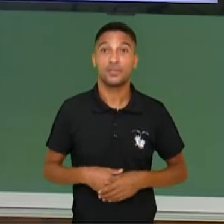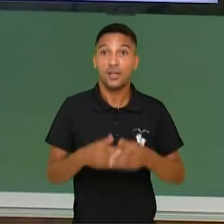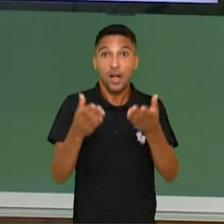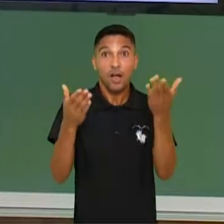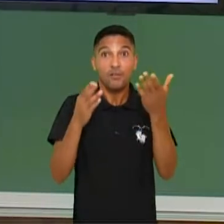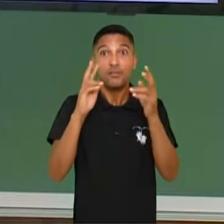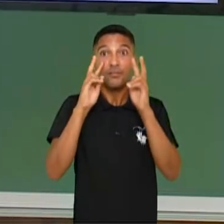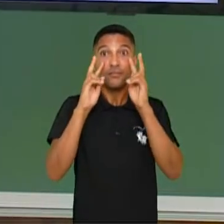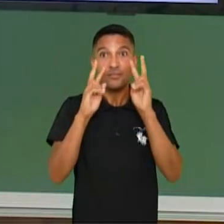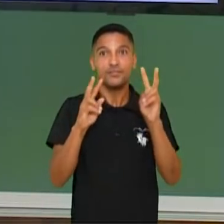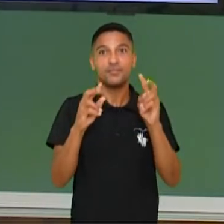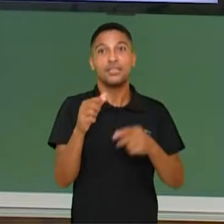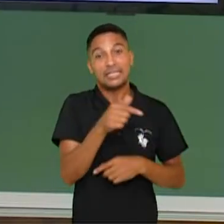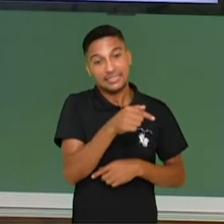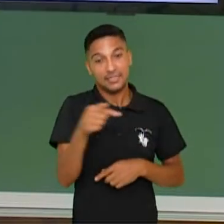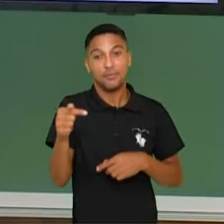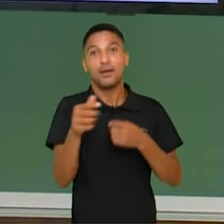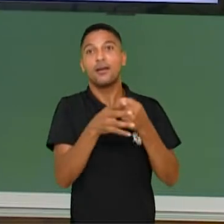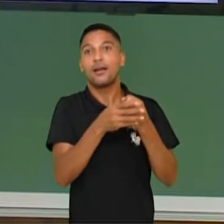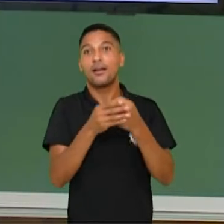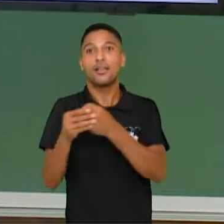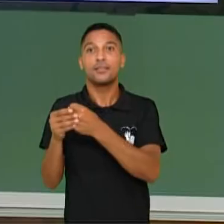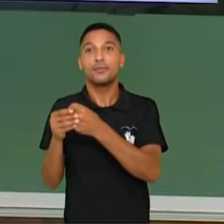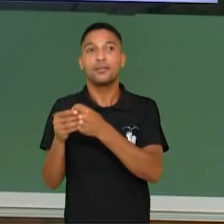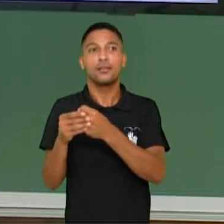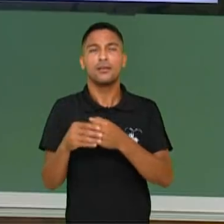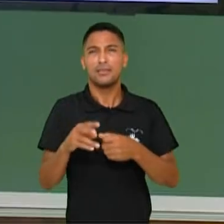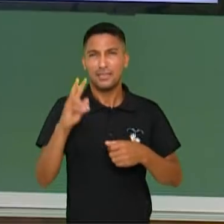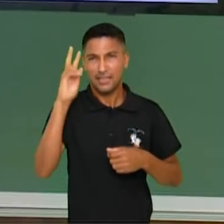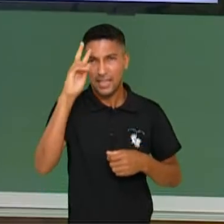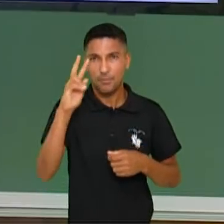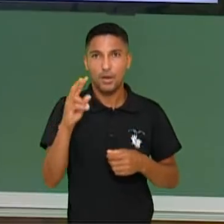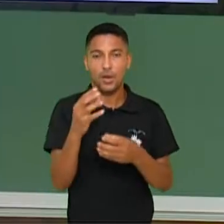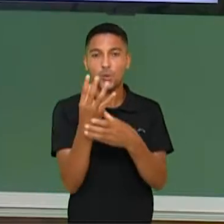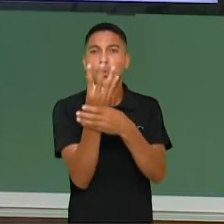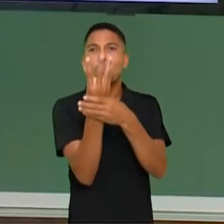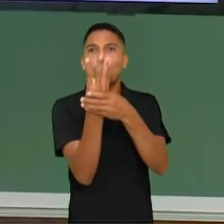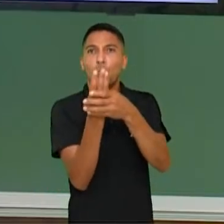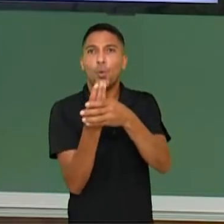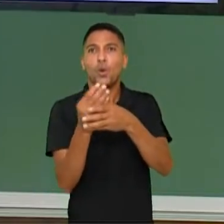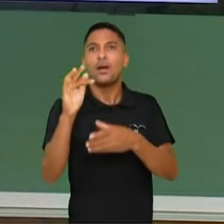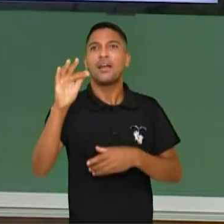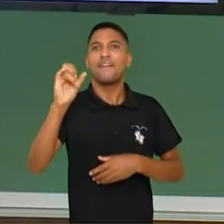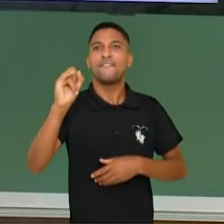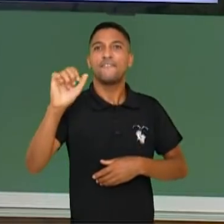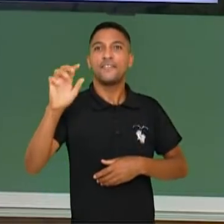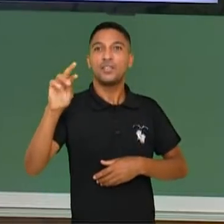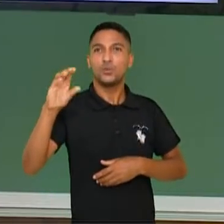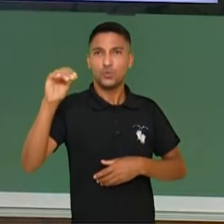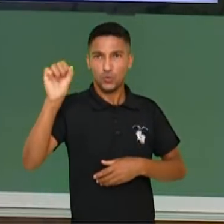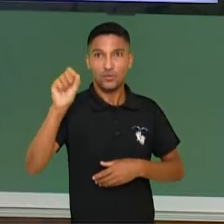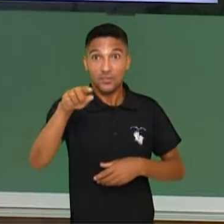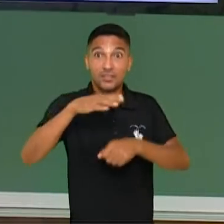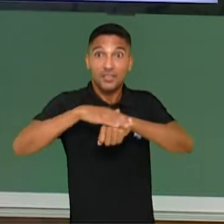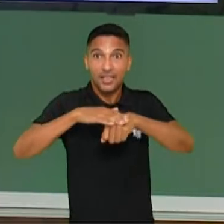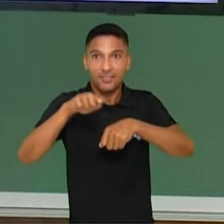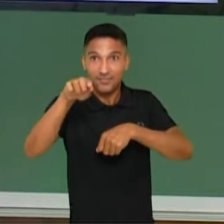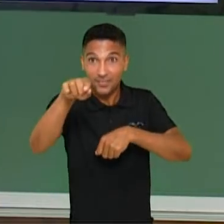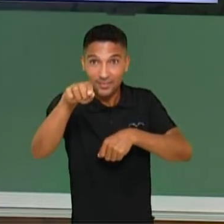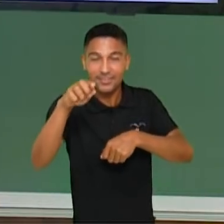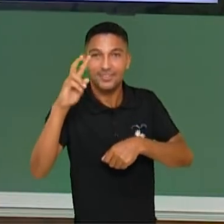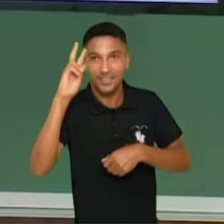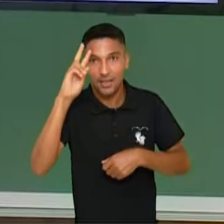Conhecimento. Olha cada coisa legal que vocês fizeram, quantos filtros. Fico tão feliz em receber essas imagens por e-mail,